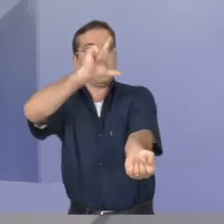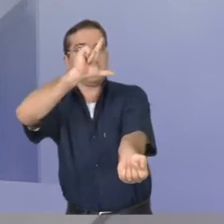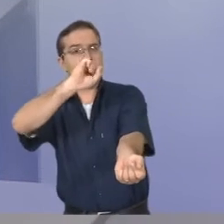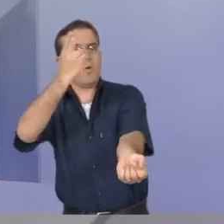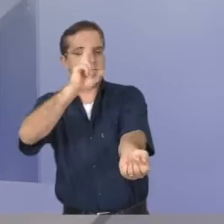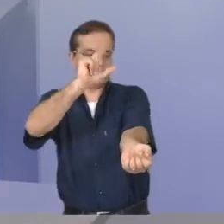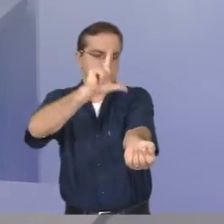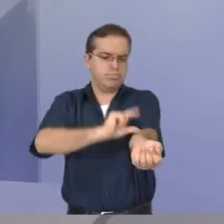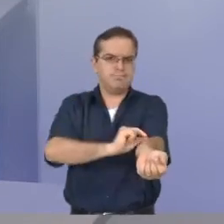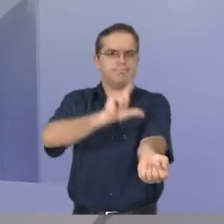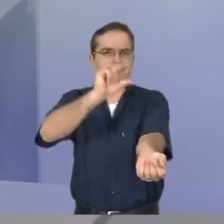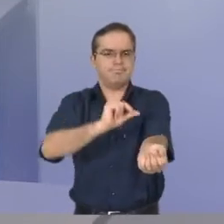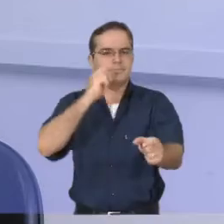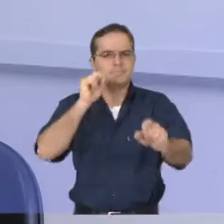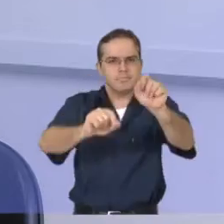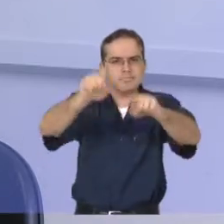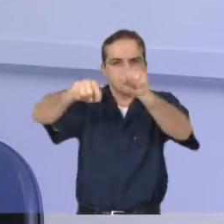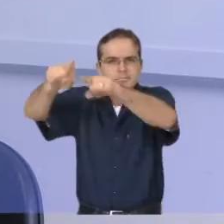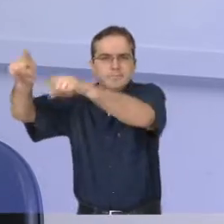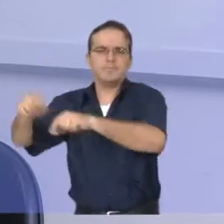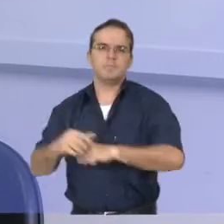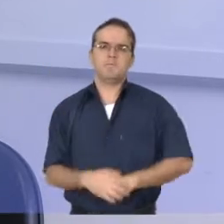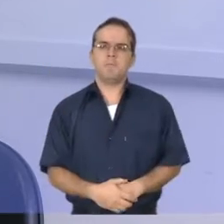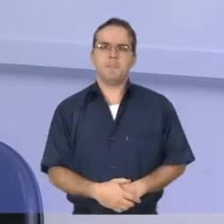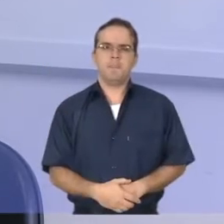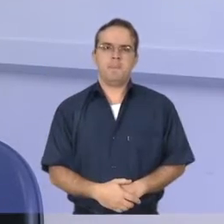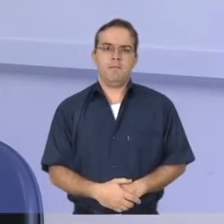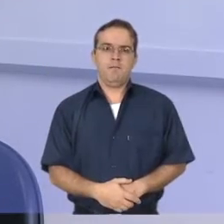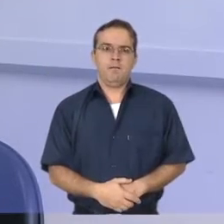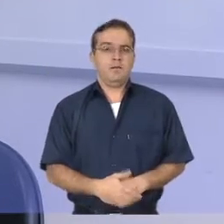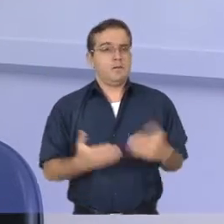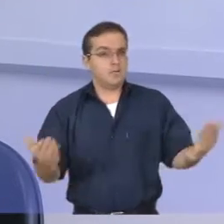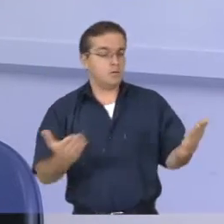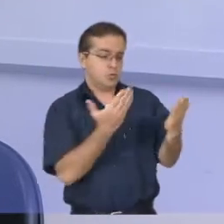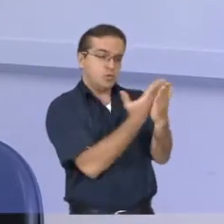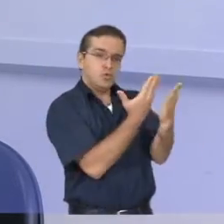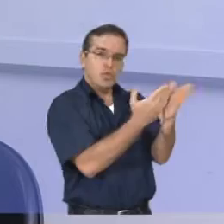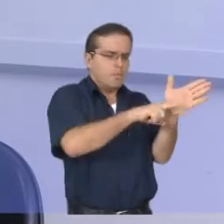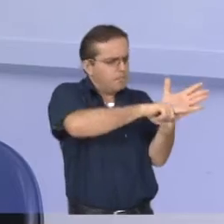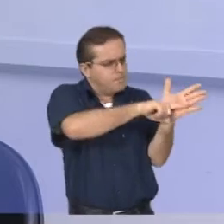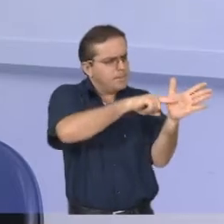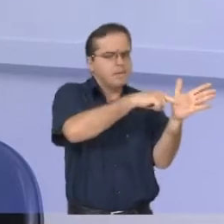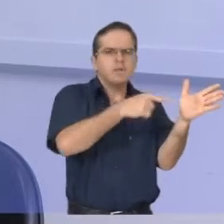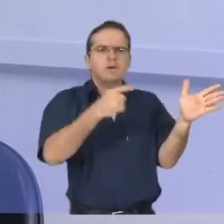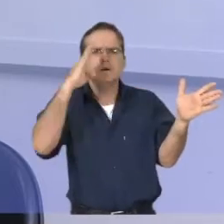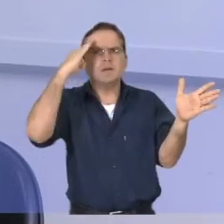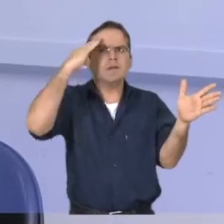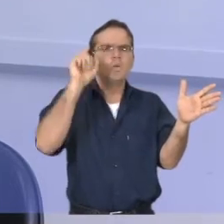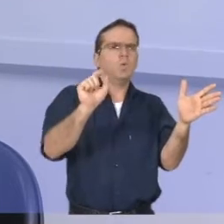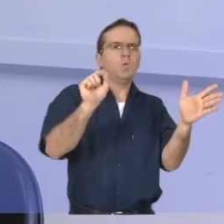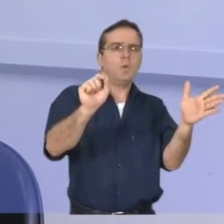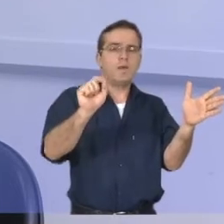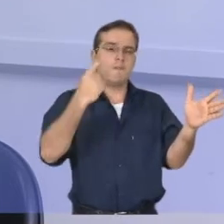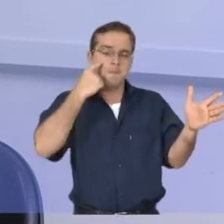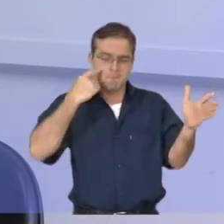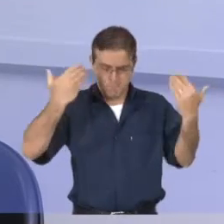aumento ou diminuição da pressão arterial. Nós queremos compreender exatamente como é que o nosso corpo ele responde a uma experiência que